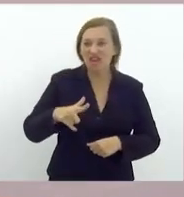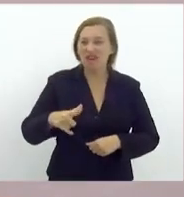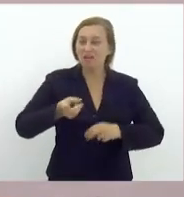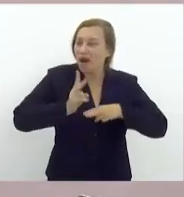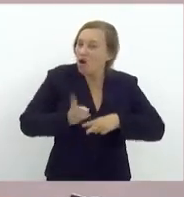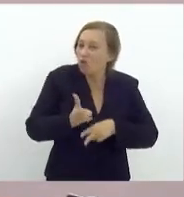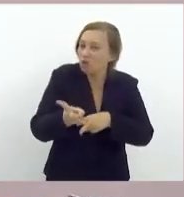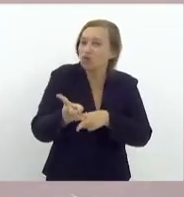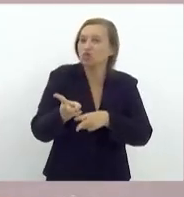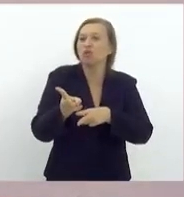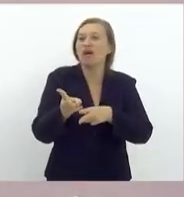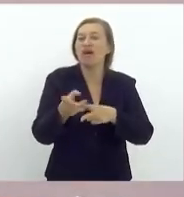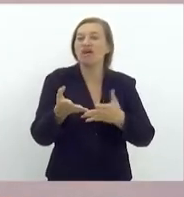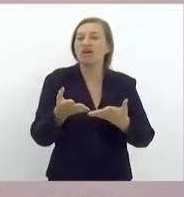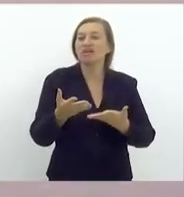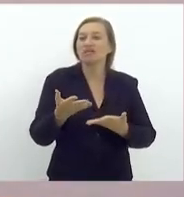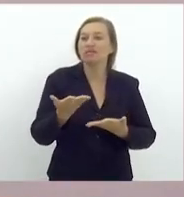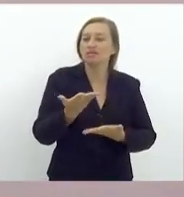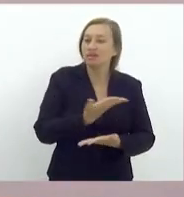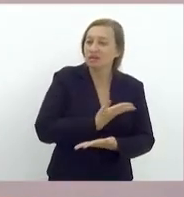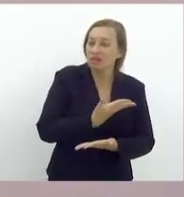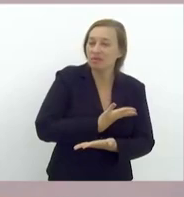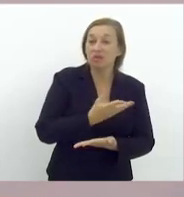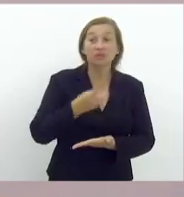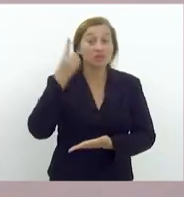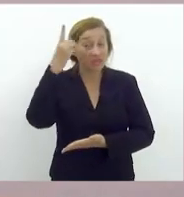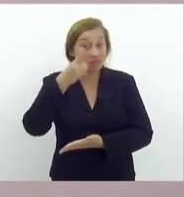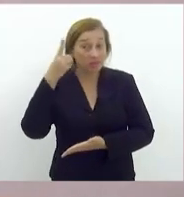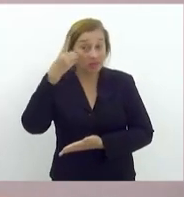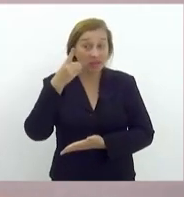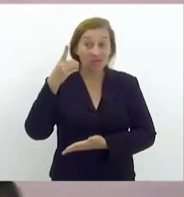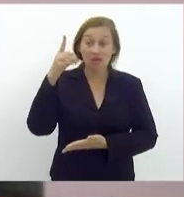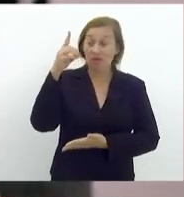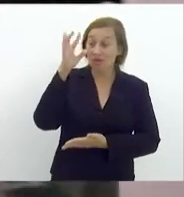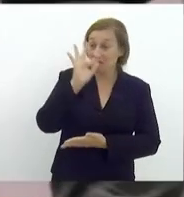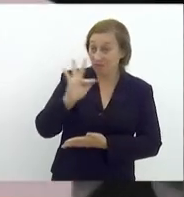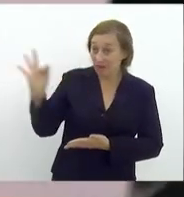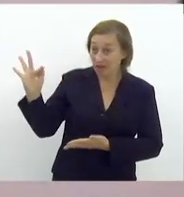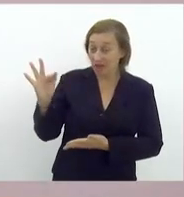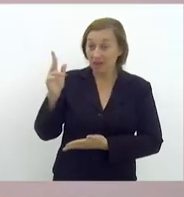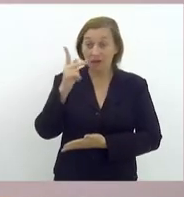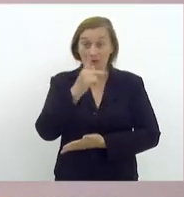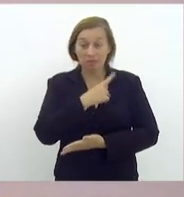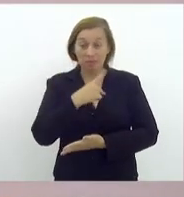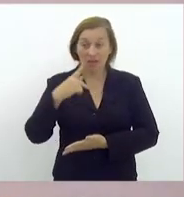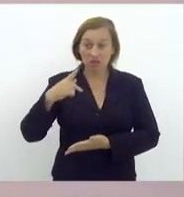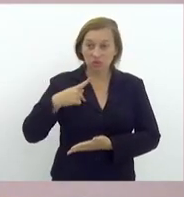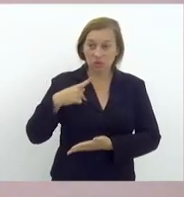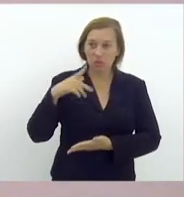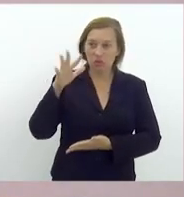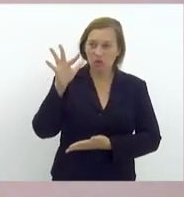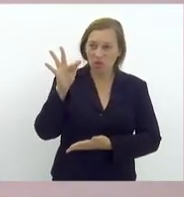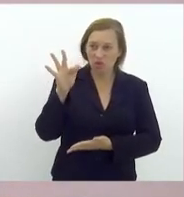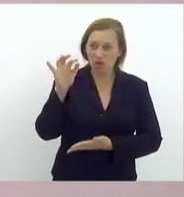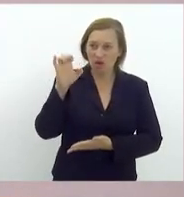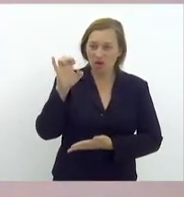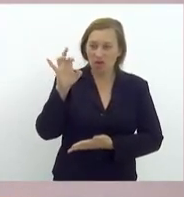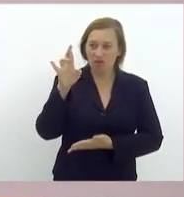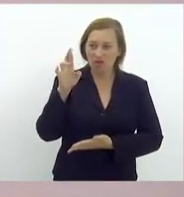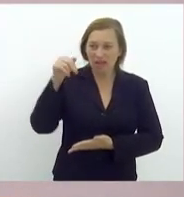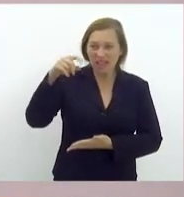dar continuidade o nosso querido deputado federal Pastor Fernando Henrique Vieira